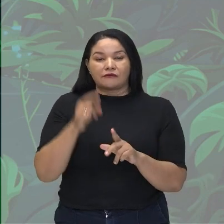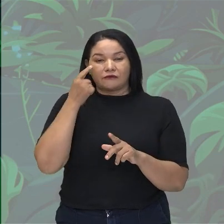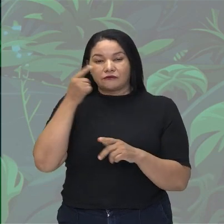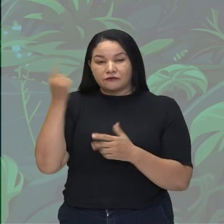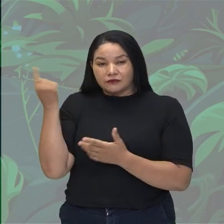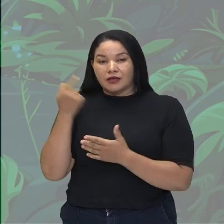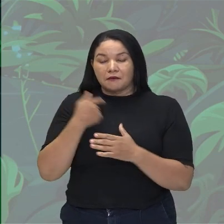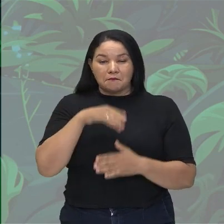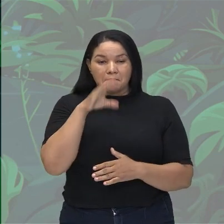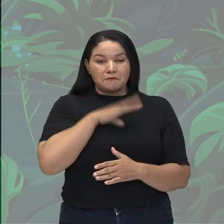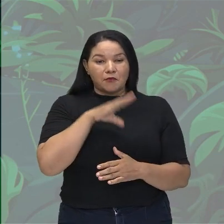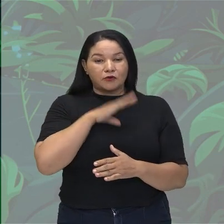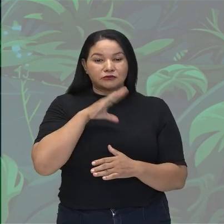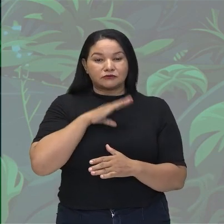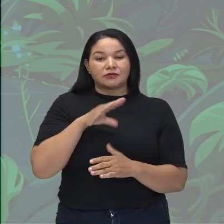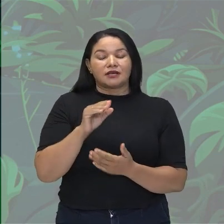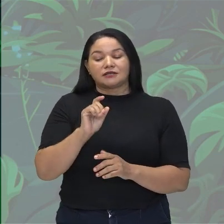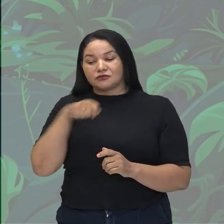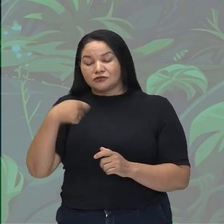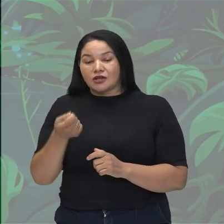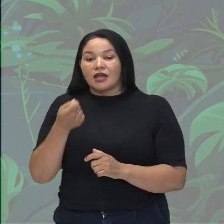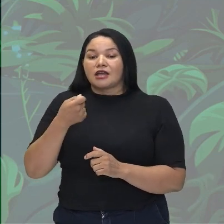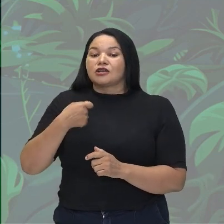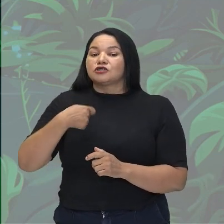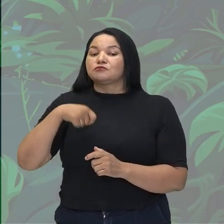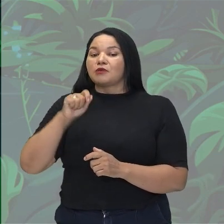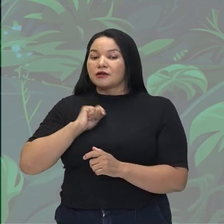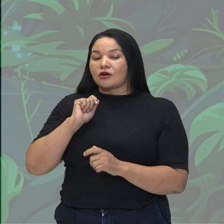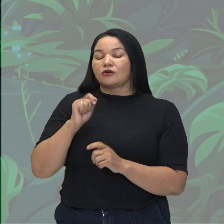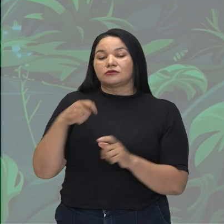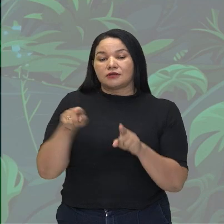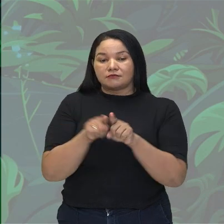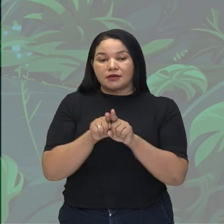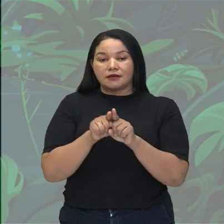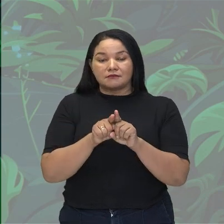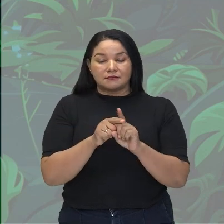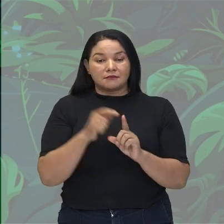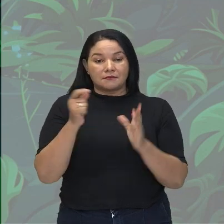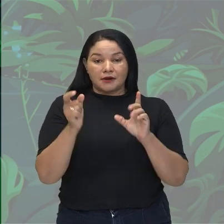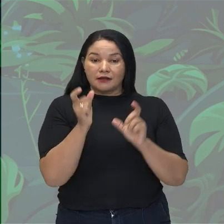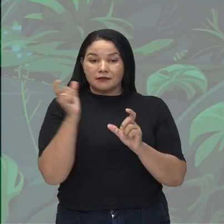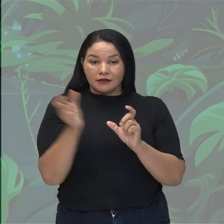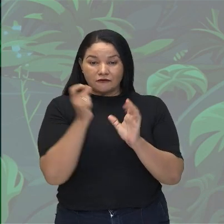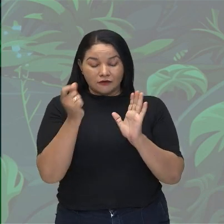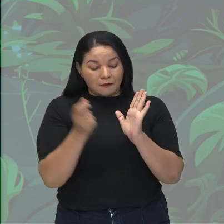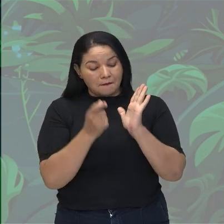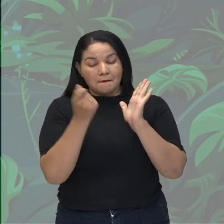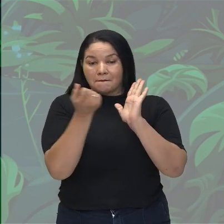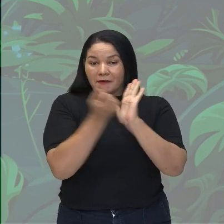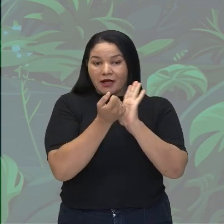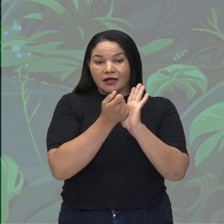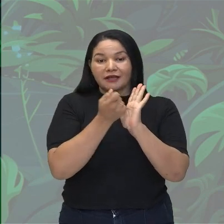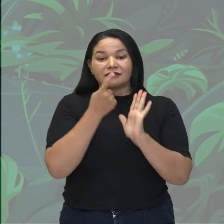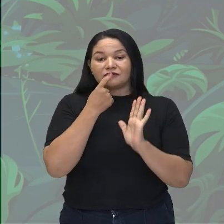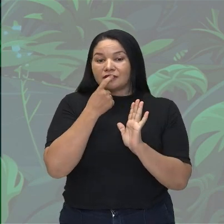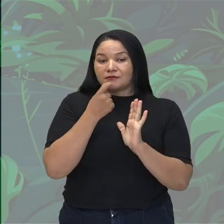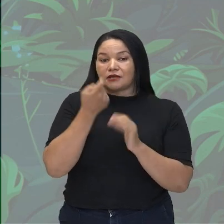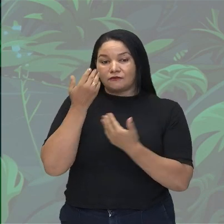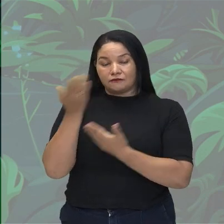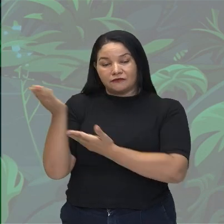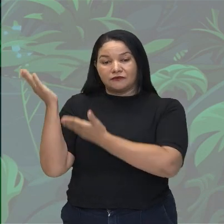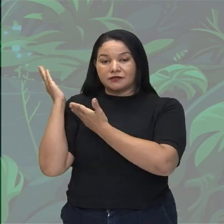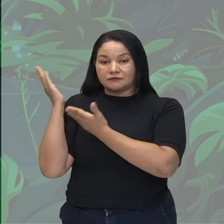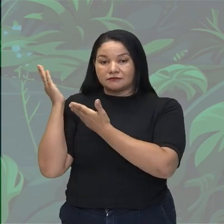a sílaba tônica. Observe que na nossa imagem nós temos aí um pantano. Então, a diferença da sílaba.